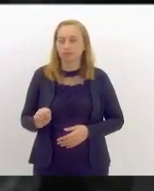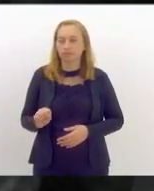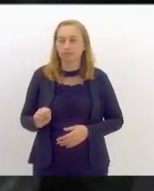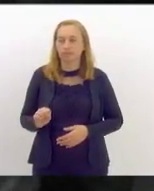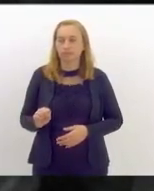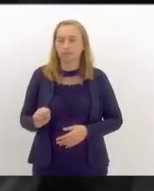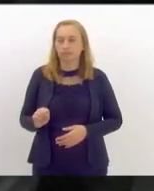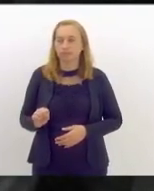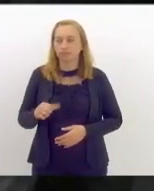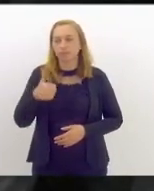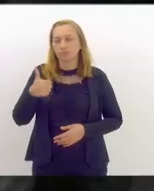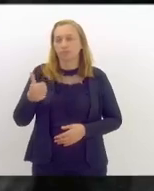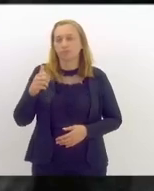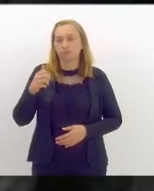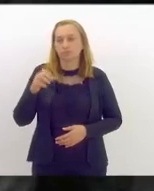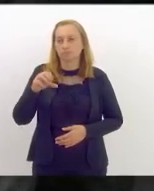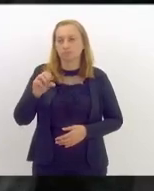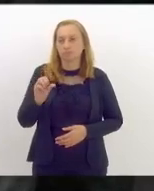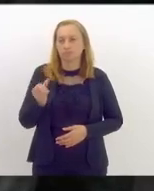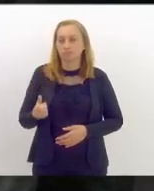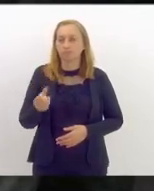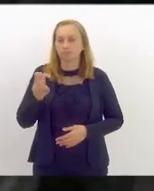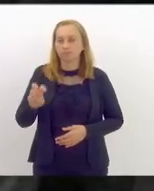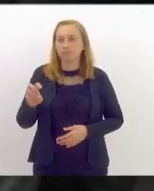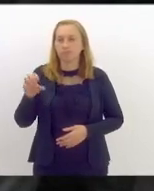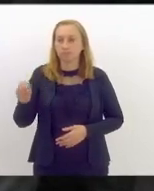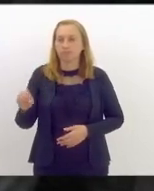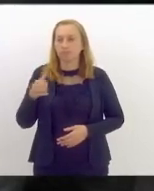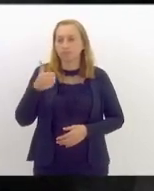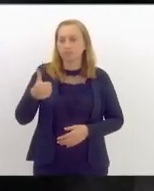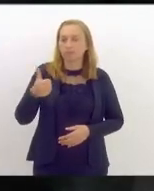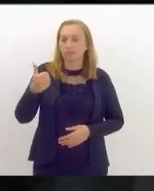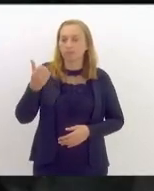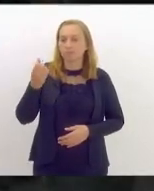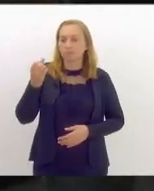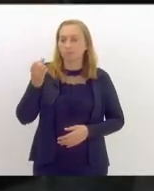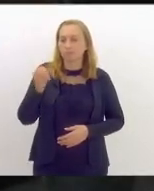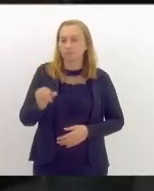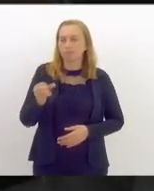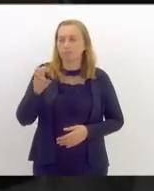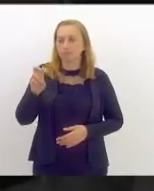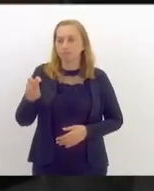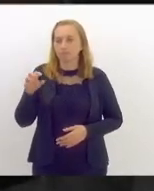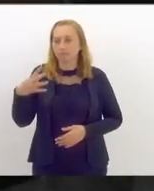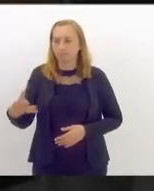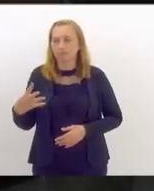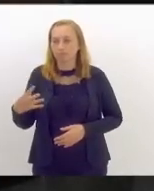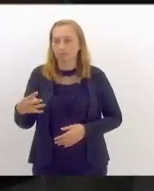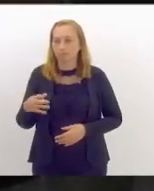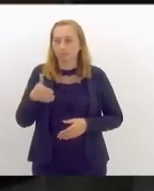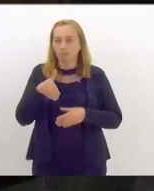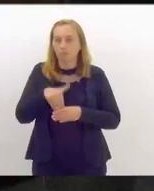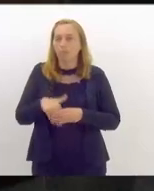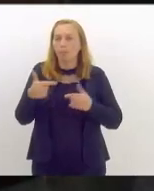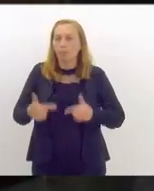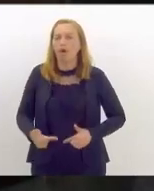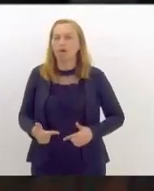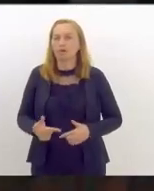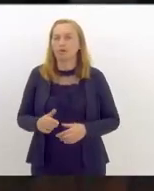1648 1650 1674 e 1676 PSB botar abstenção